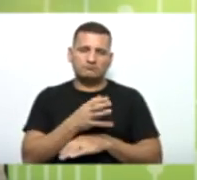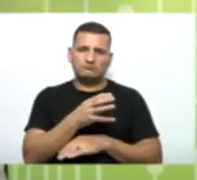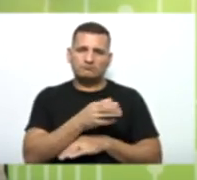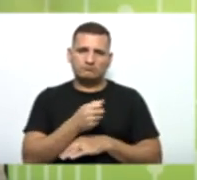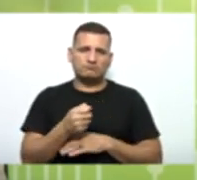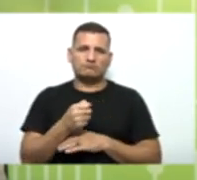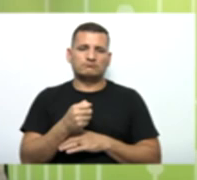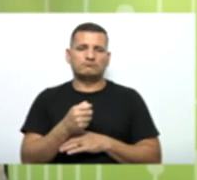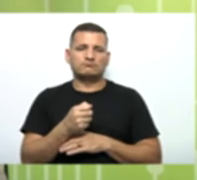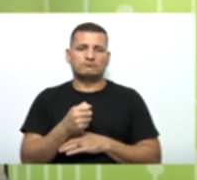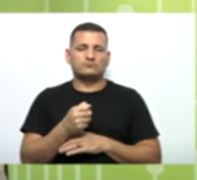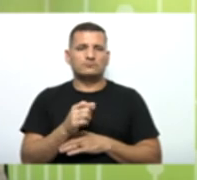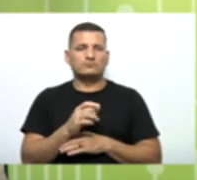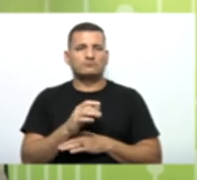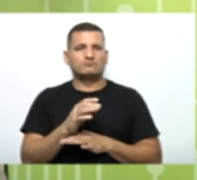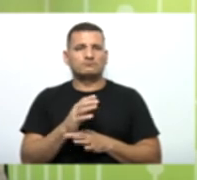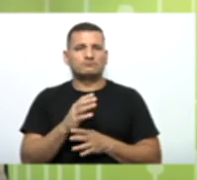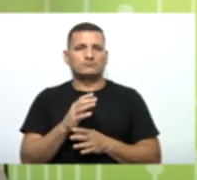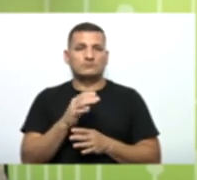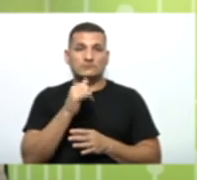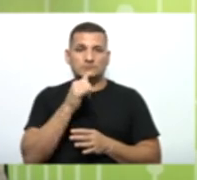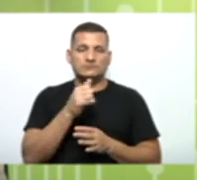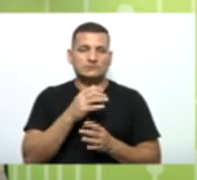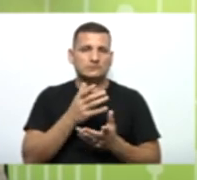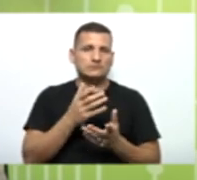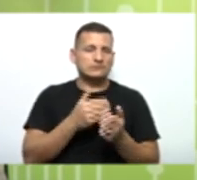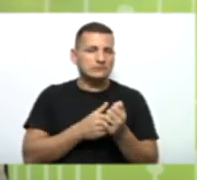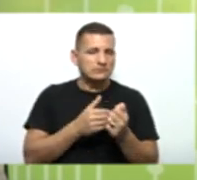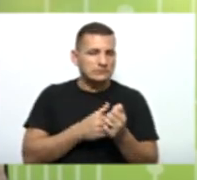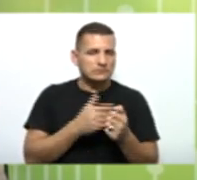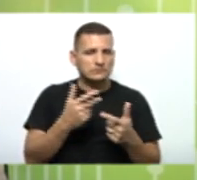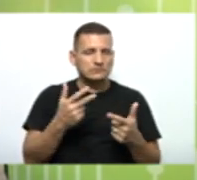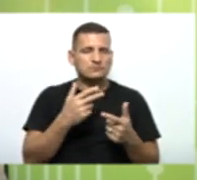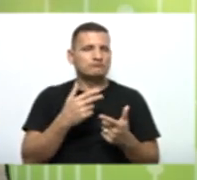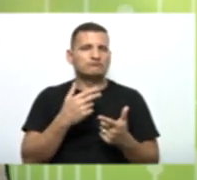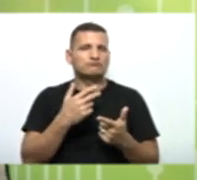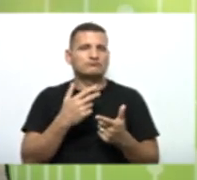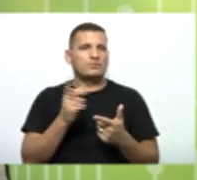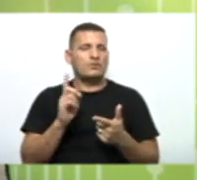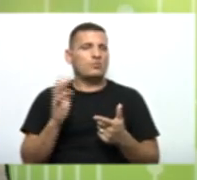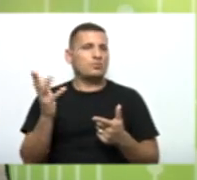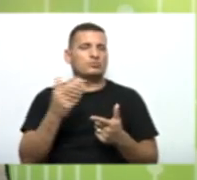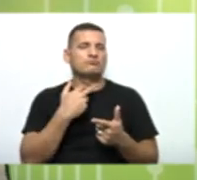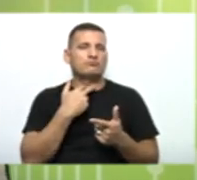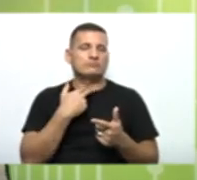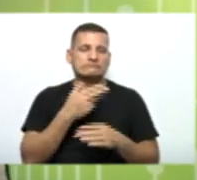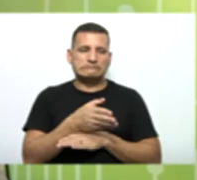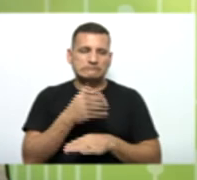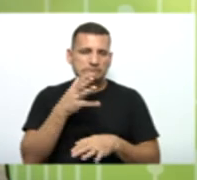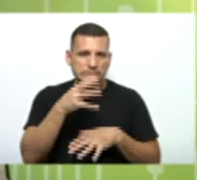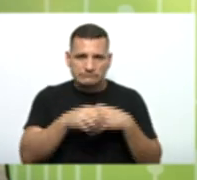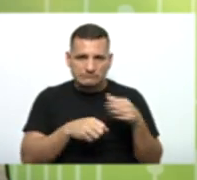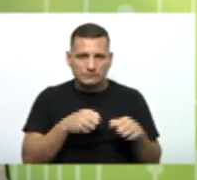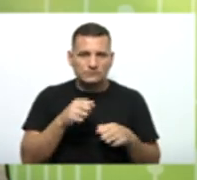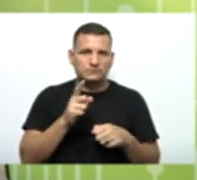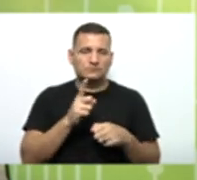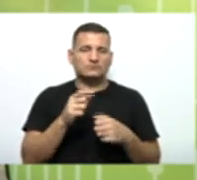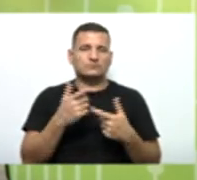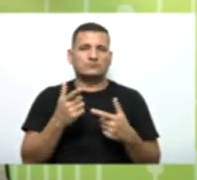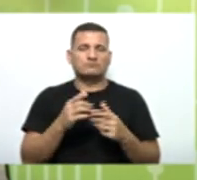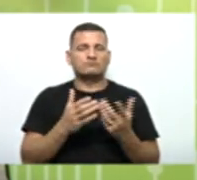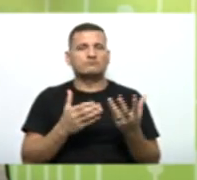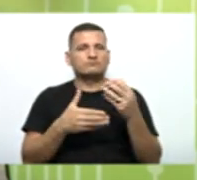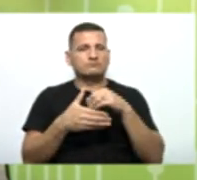talvez sejam sigilosas, sejam informações que nem todo mundo deveria ter acesso. Então, a utilização do encapsulamento, a utilização